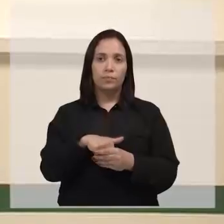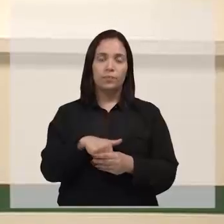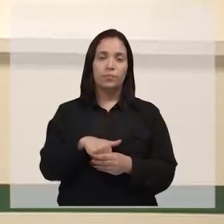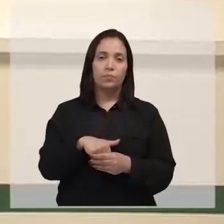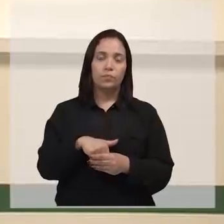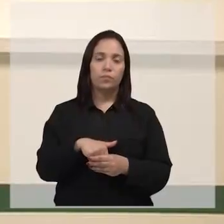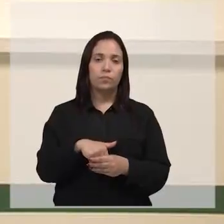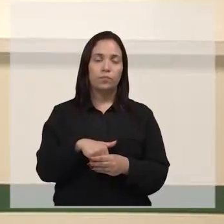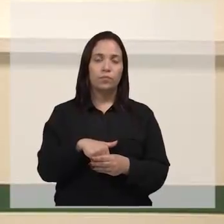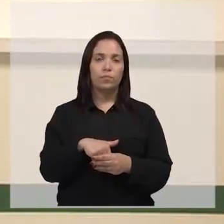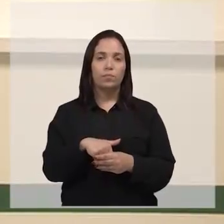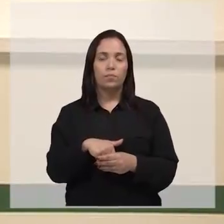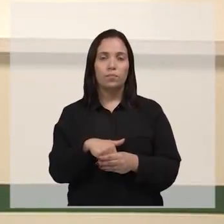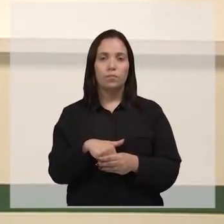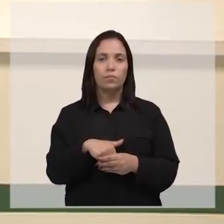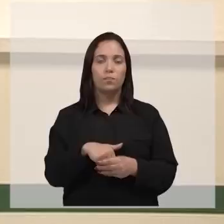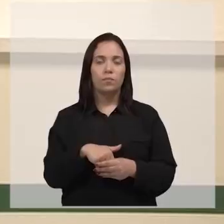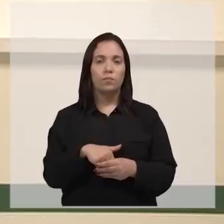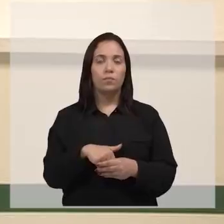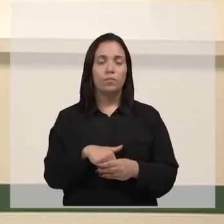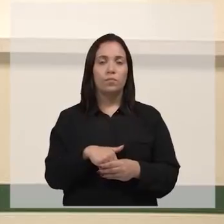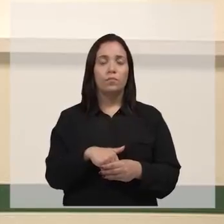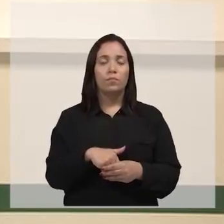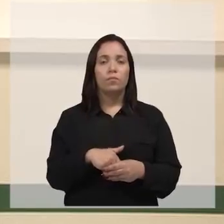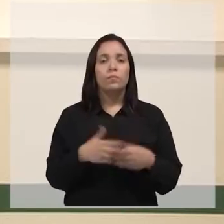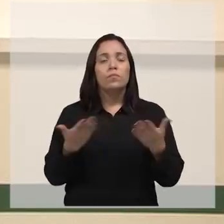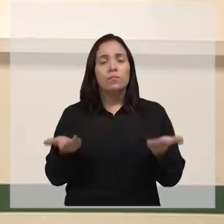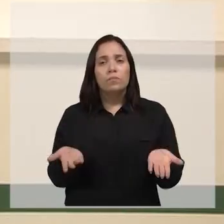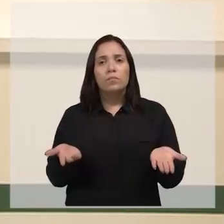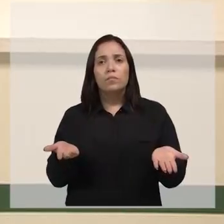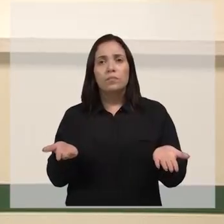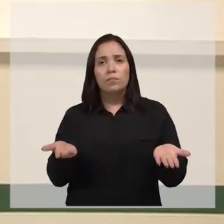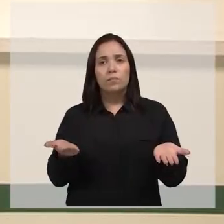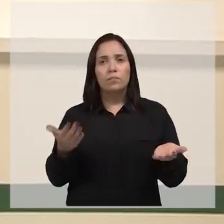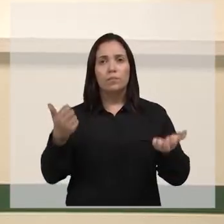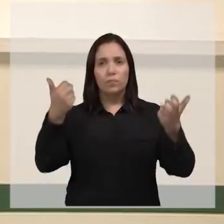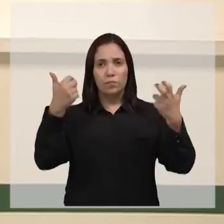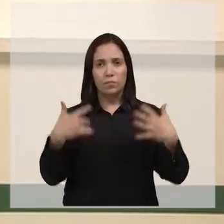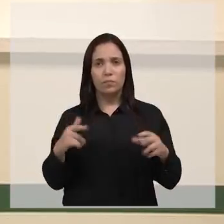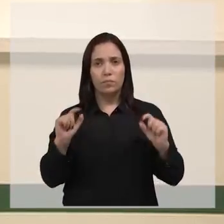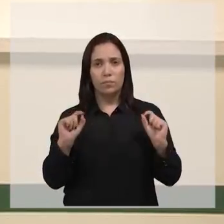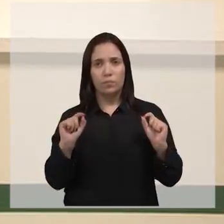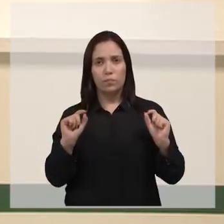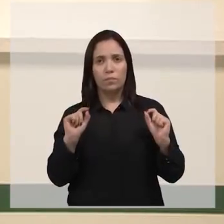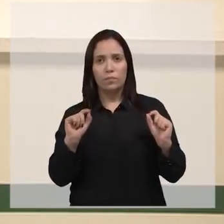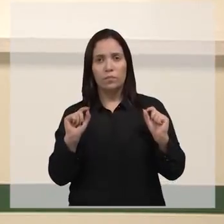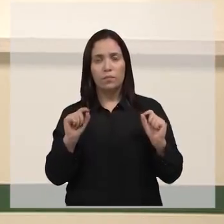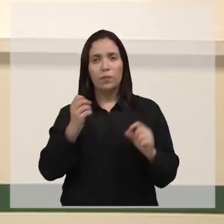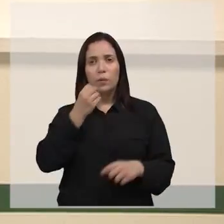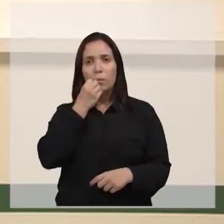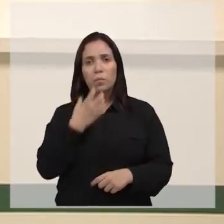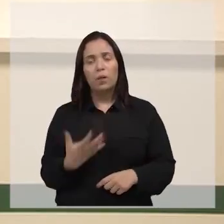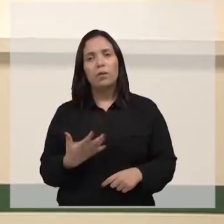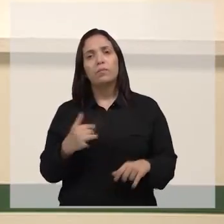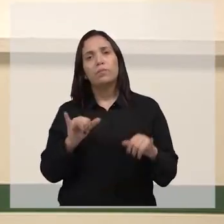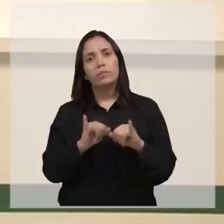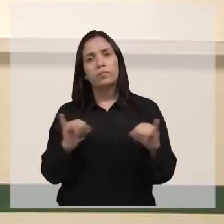era eles, de equação eleitoral difícil. Bom, agora deixa eu só passar para vocês isso aqui. E é importante a gente